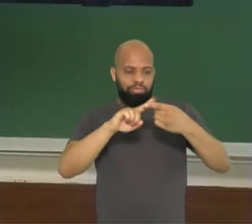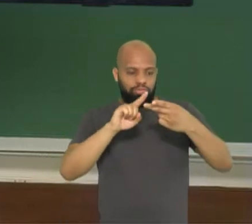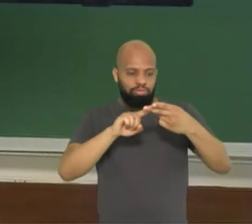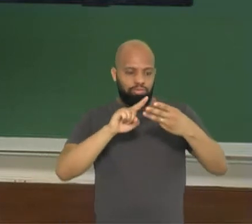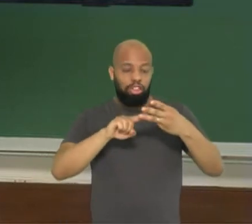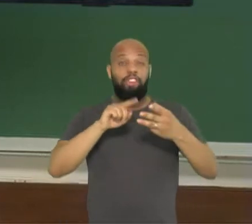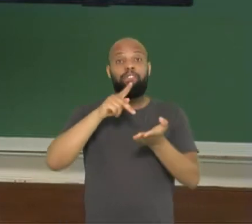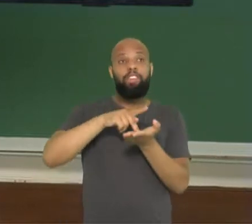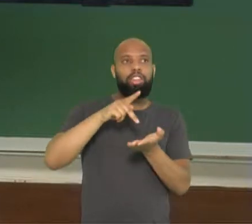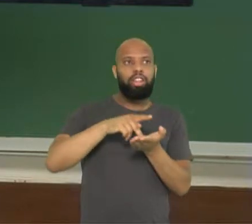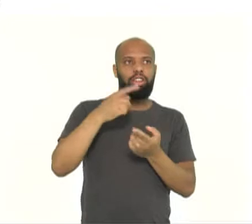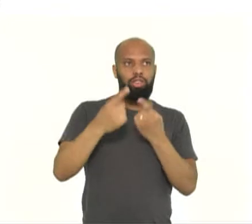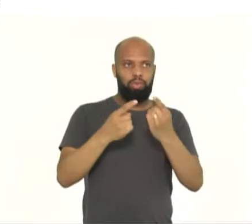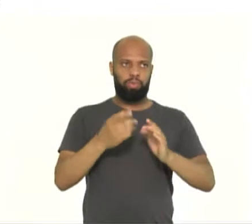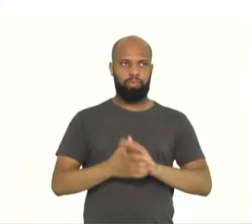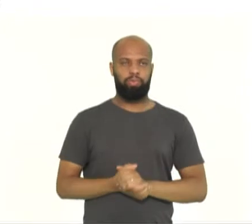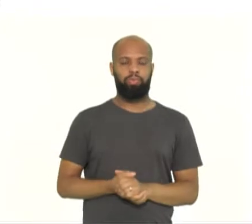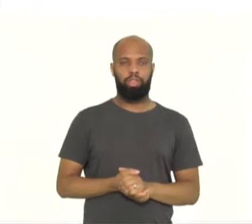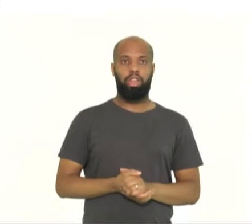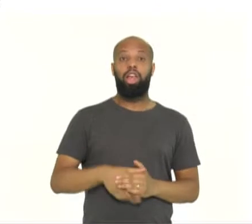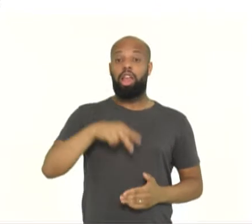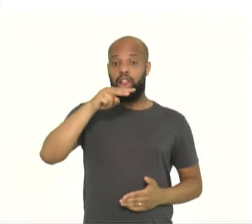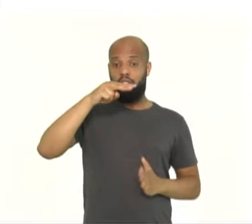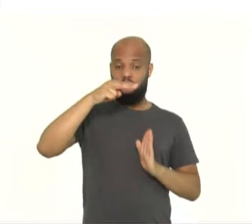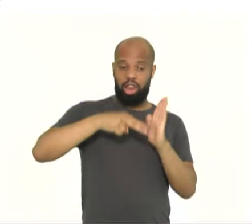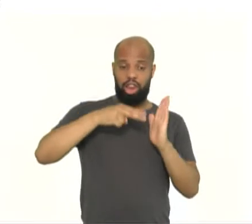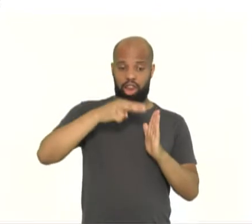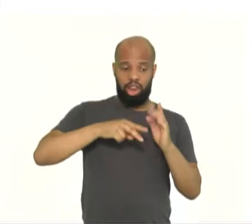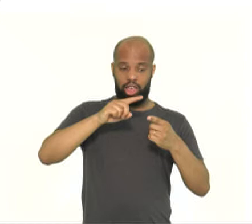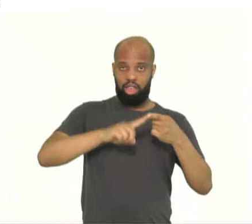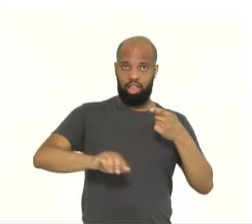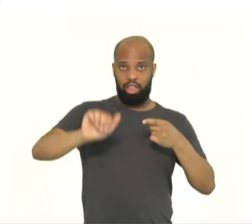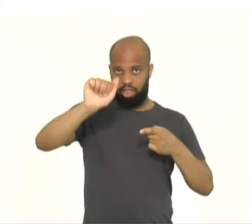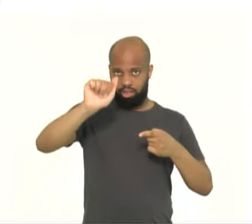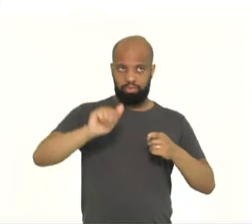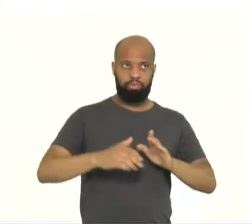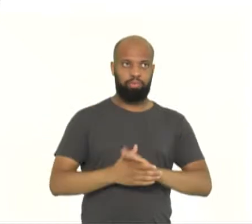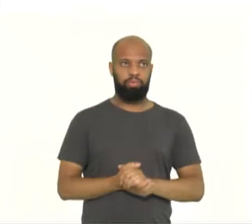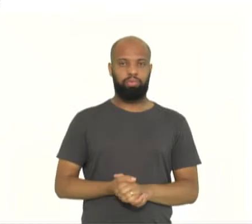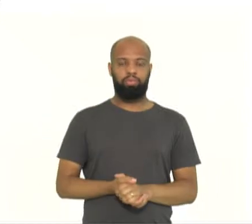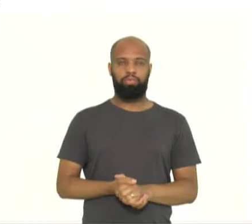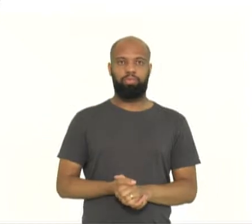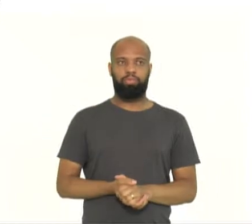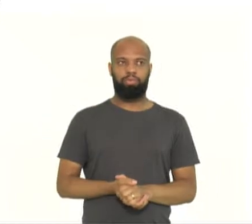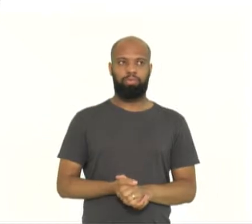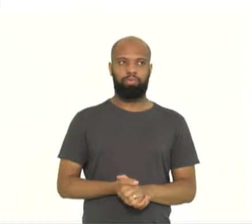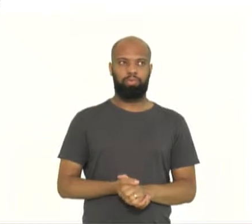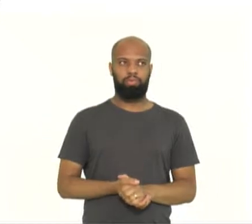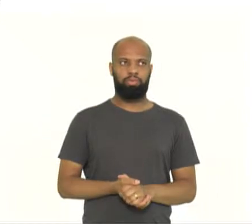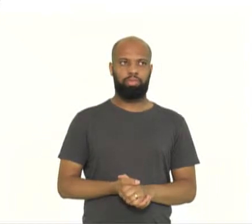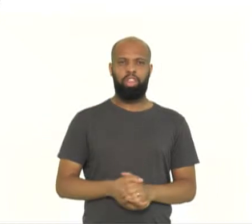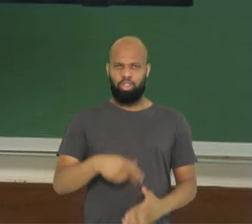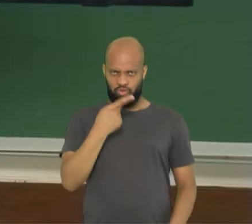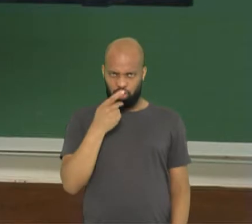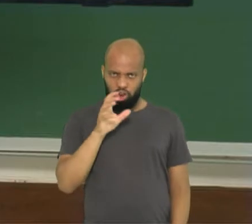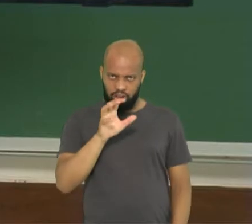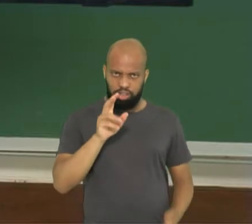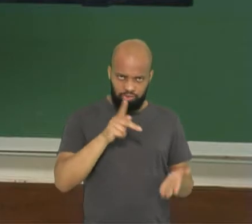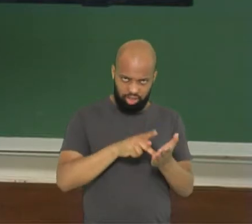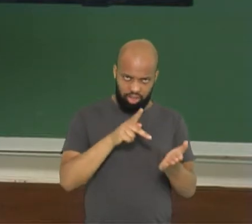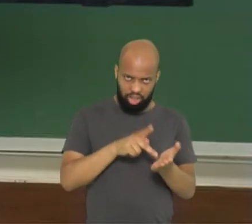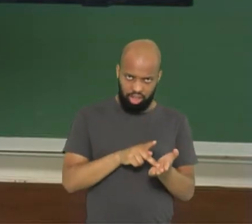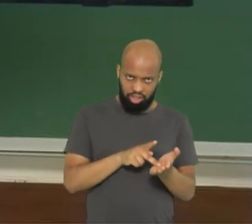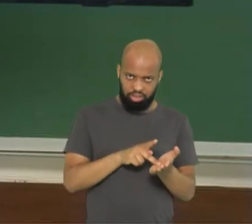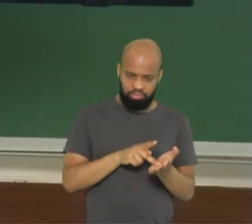aqui são verdadeiras? A. No se ha sentido bien en los últimos días. O paciente disse isso durante a